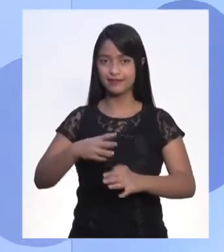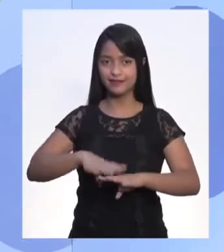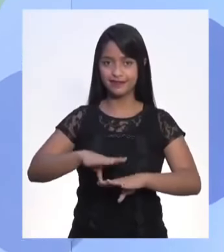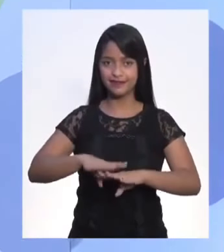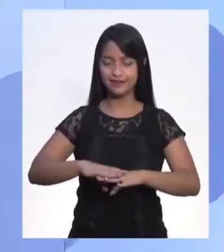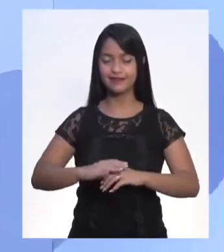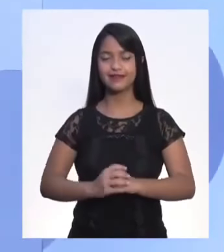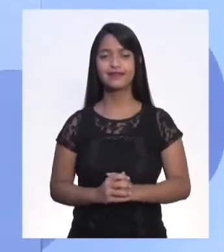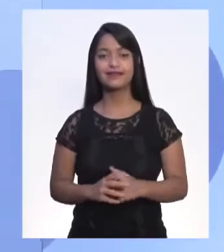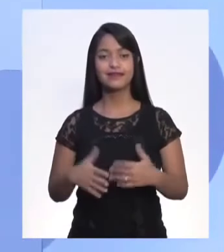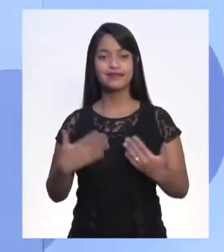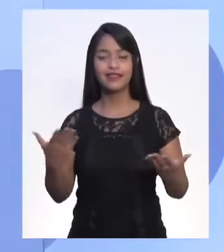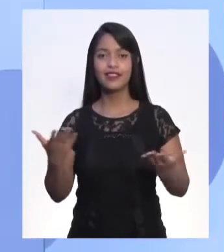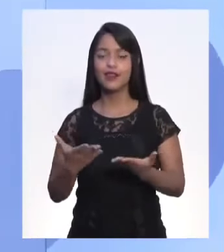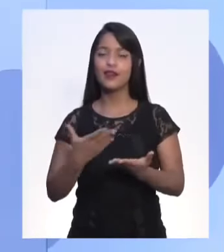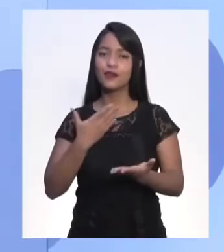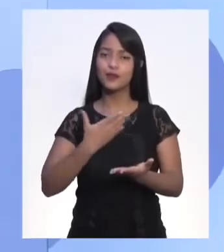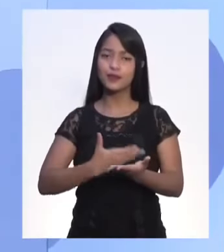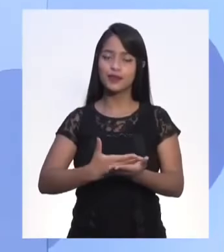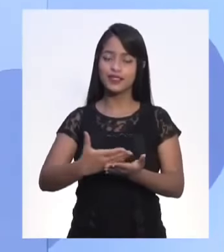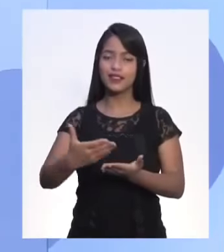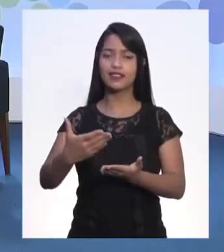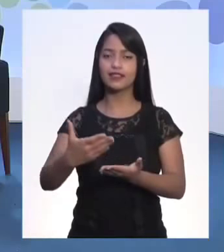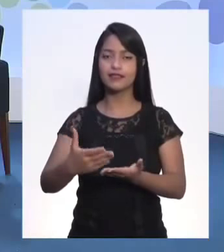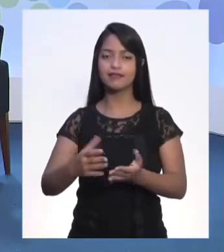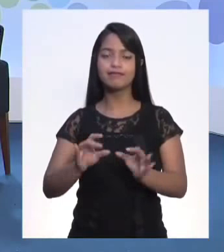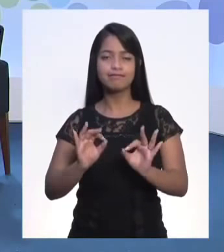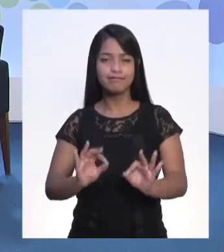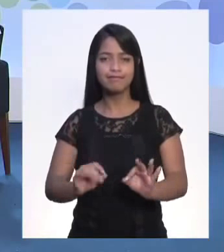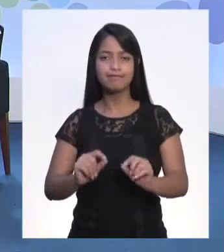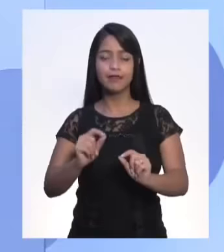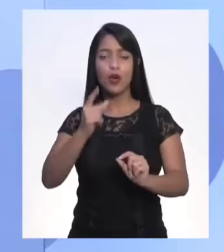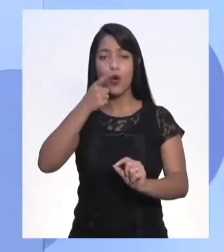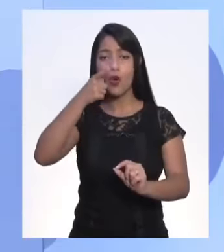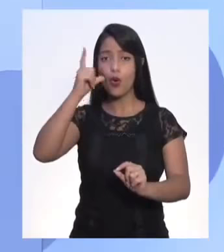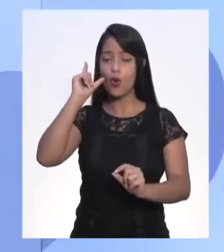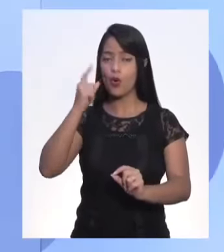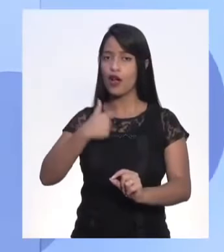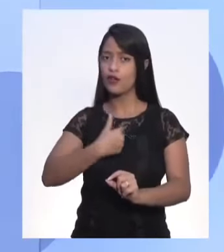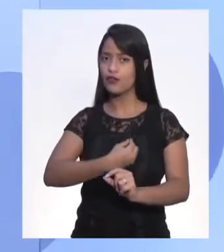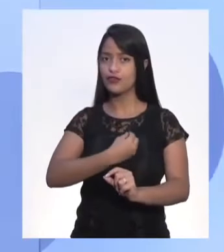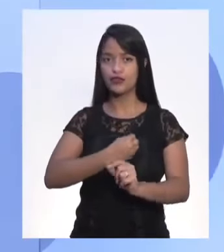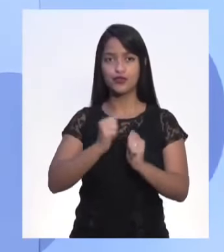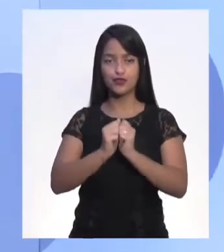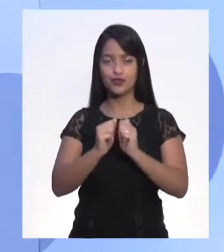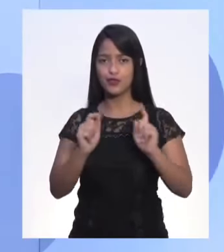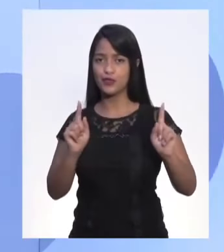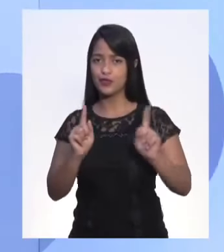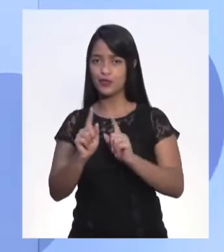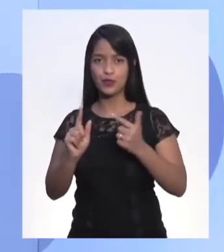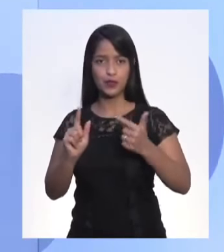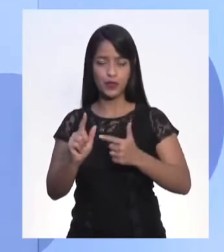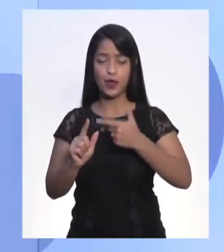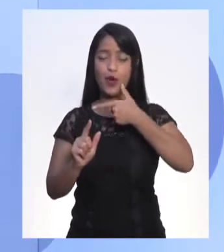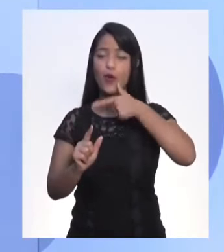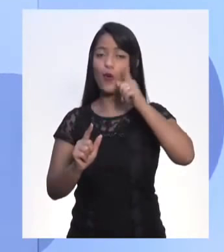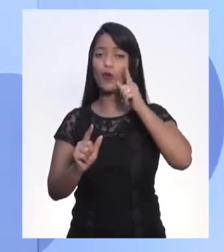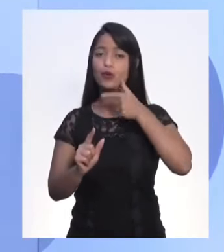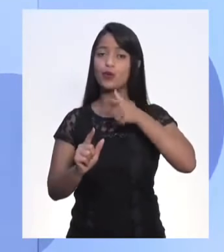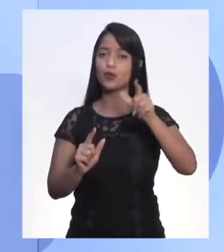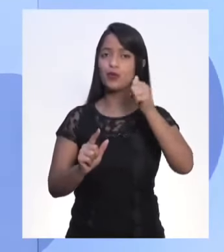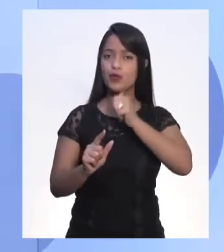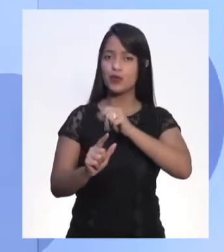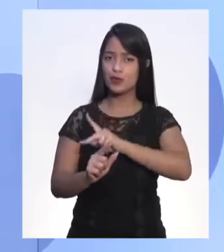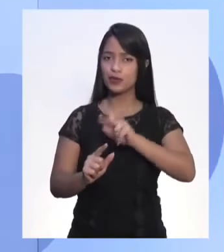matemática vamos começar aí continuar né os Mas é verdade tenho não estava estava a professora Janaína aqui na minha